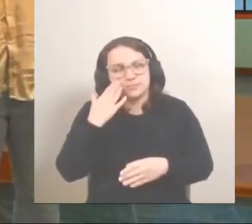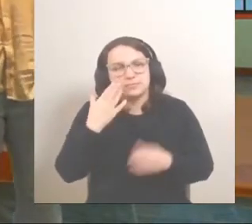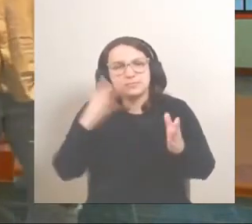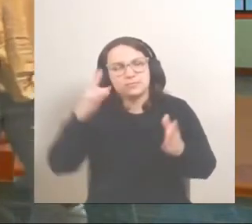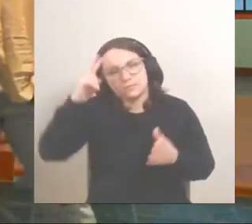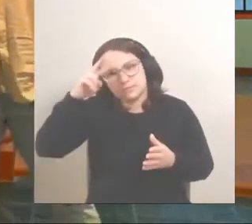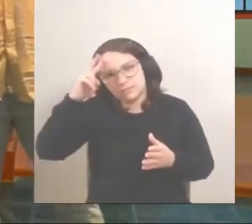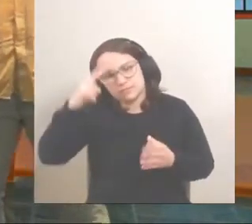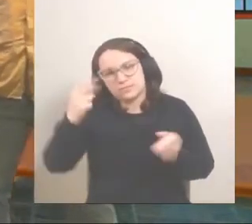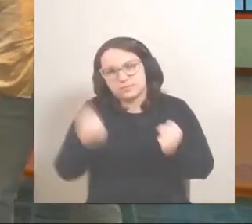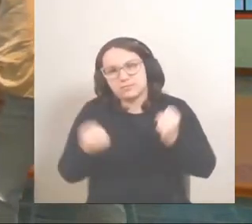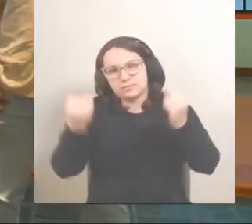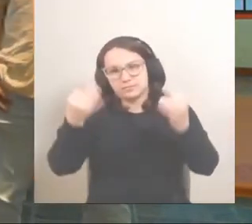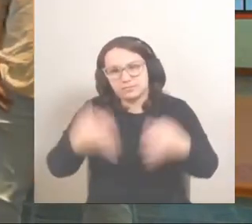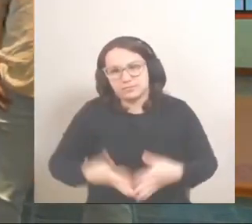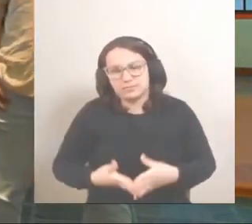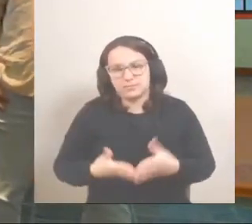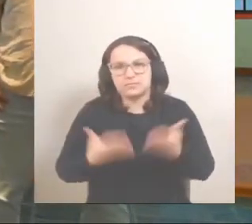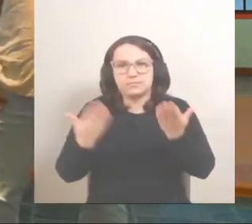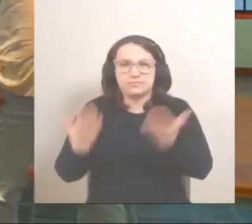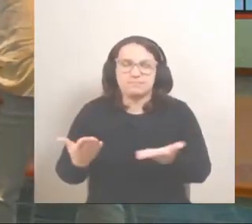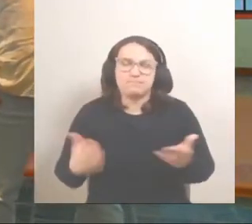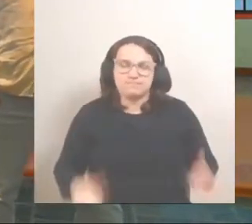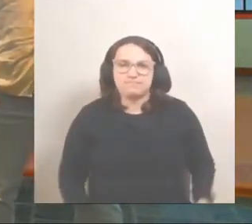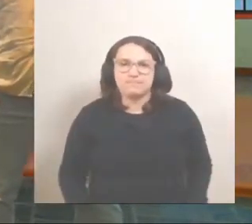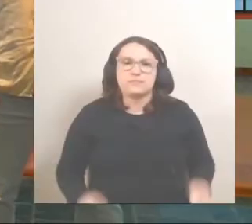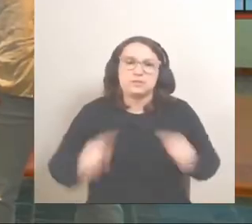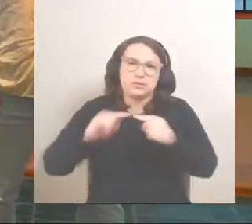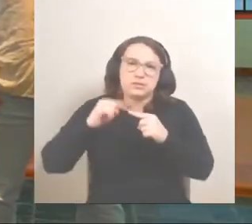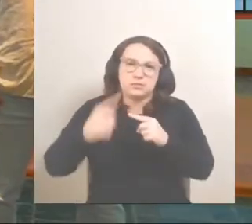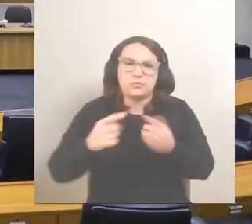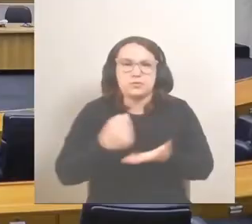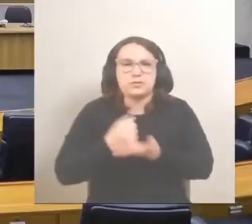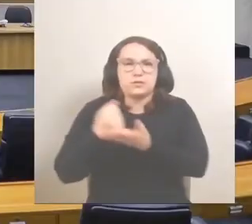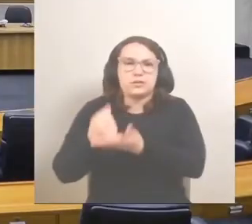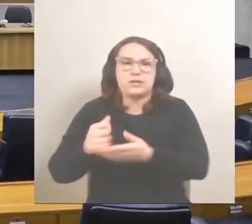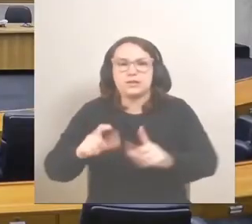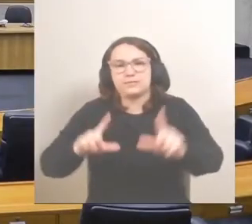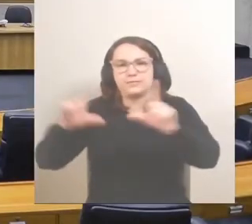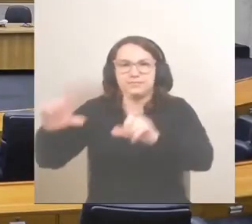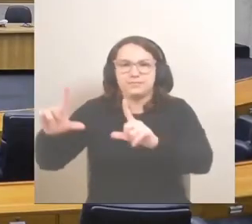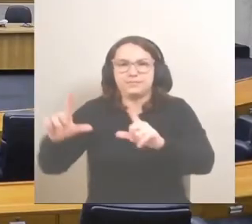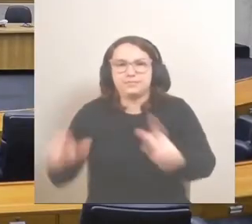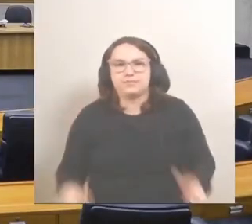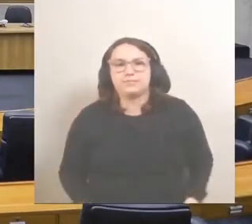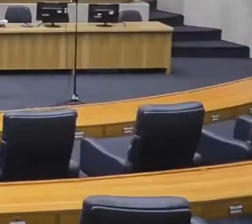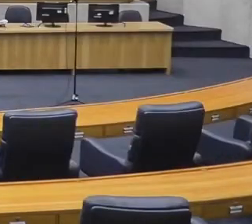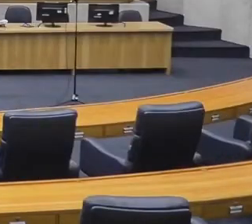história deste homenageado MIG Center e depois a entrega da homenagem.